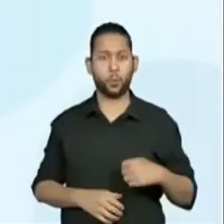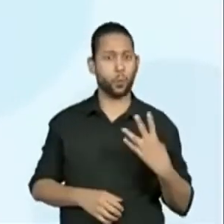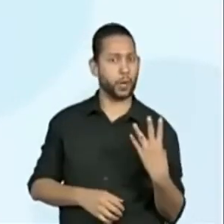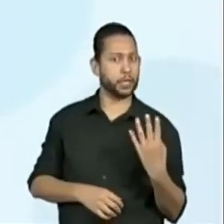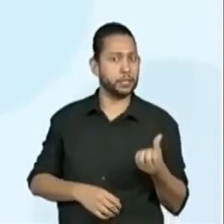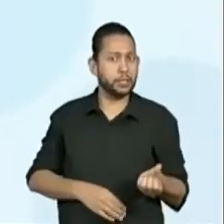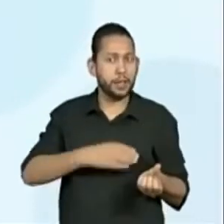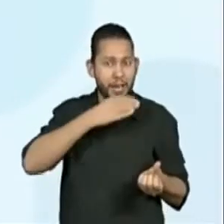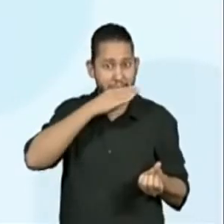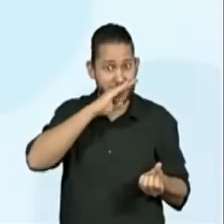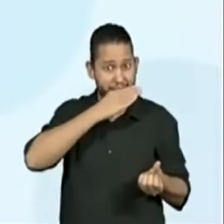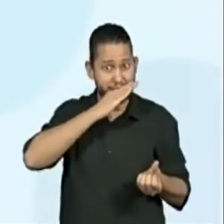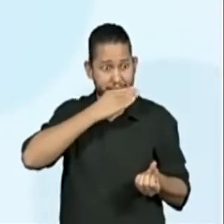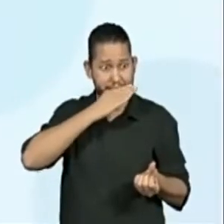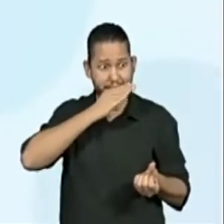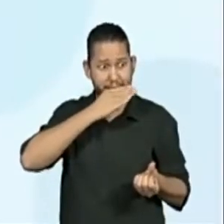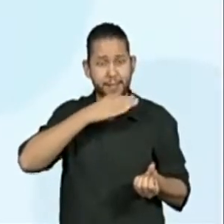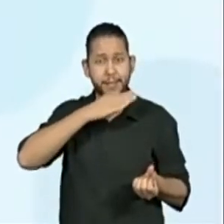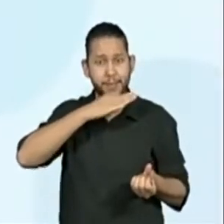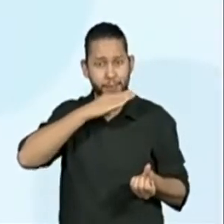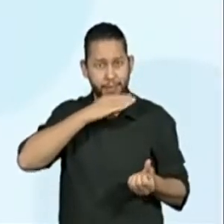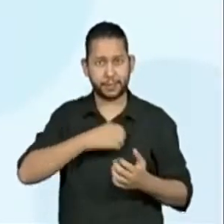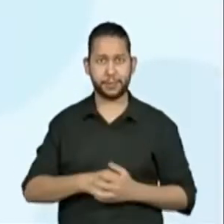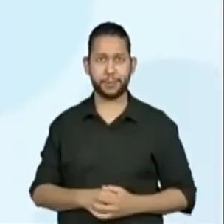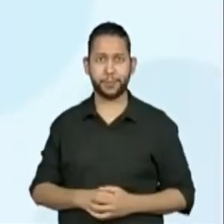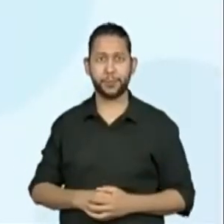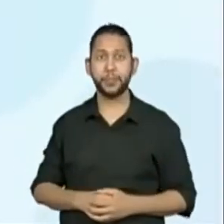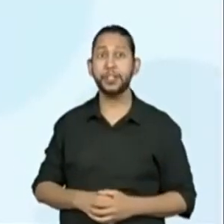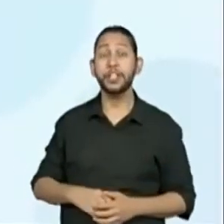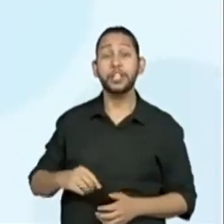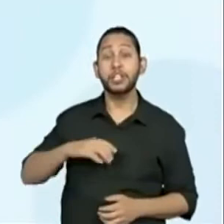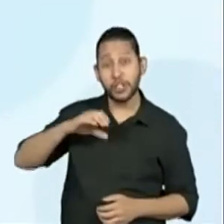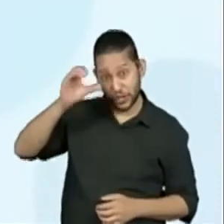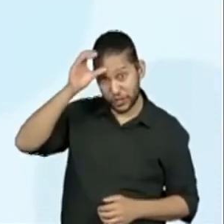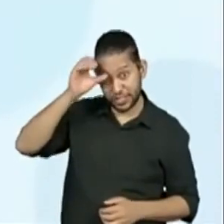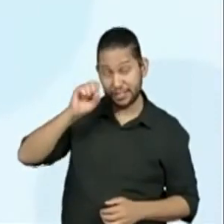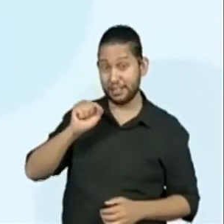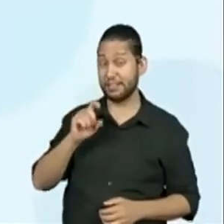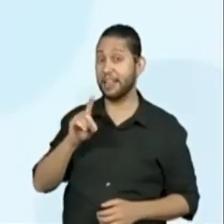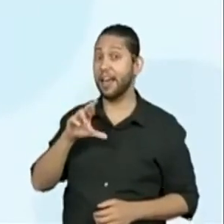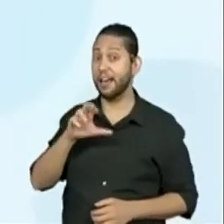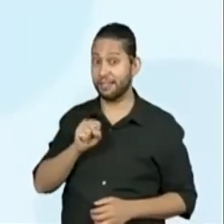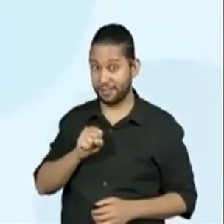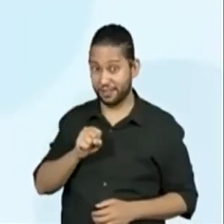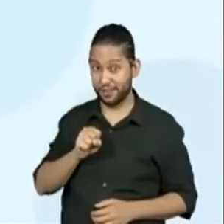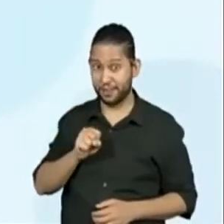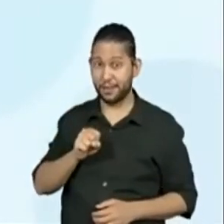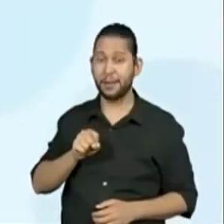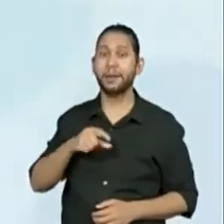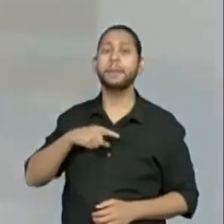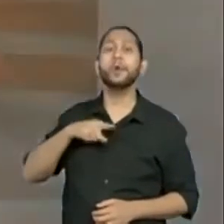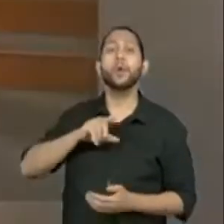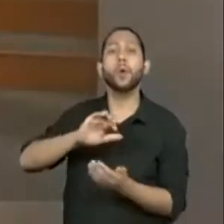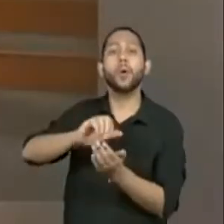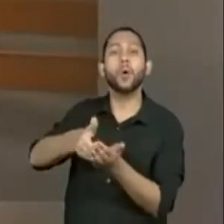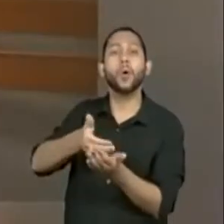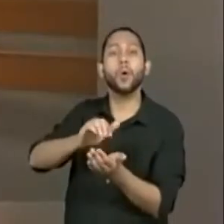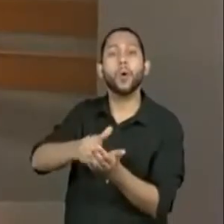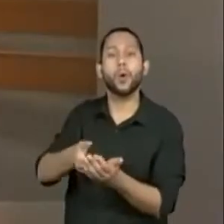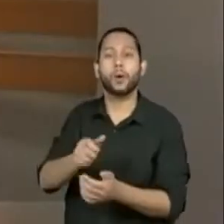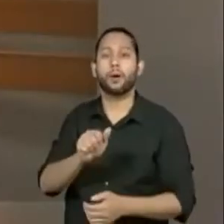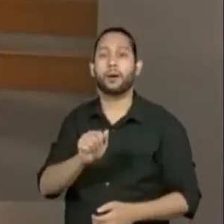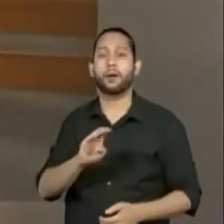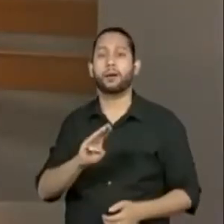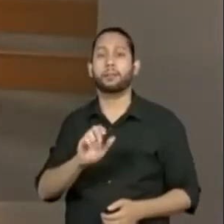27 abacates pergunta pra galera do quarto ano que time assistindo e eu acabei de